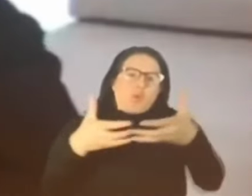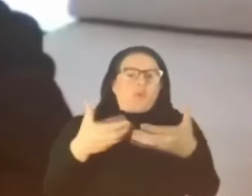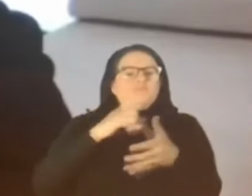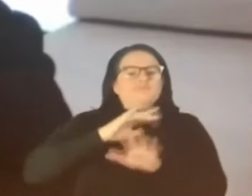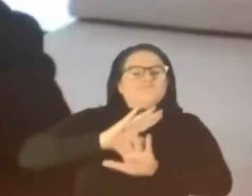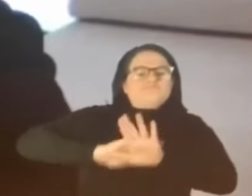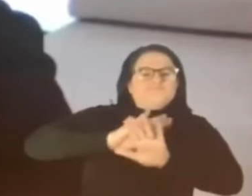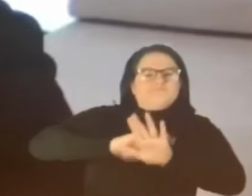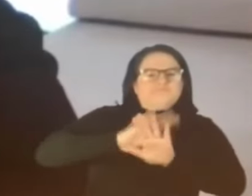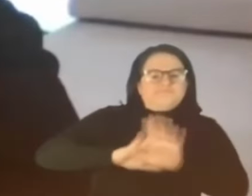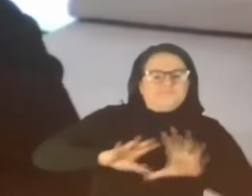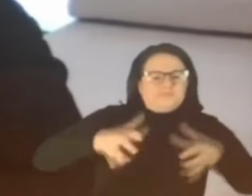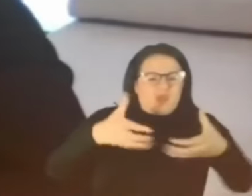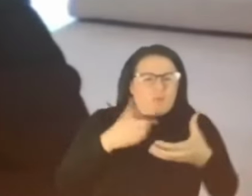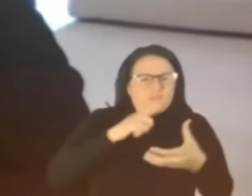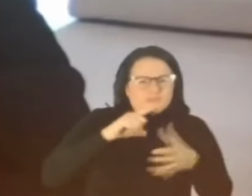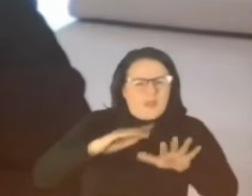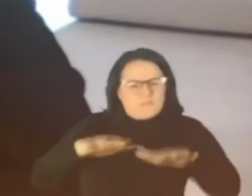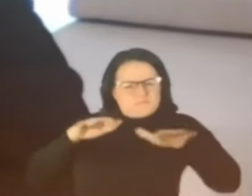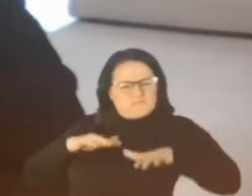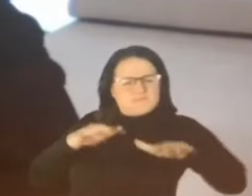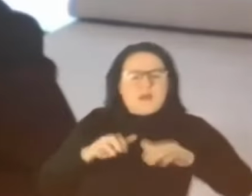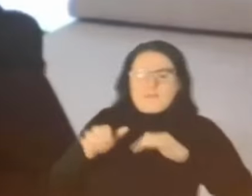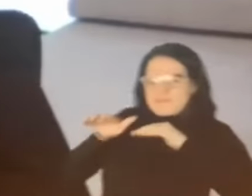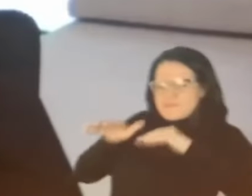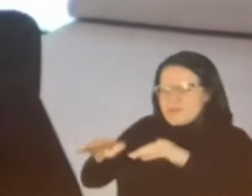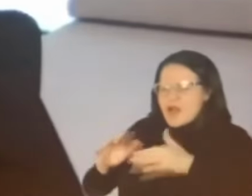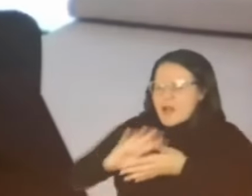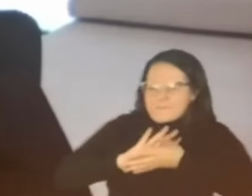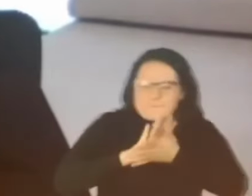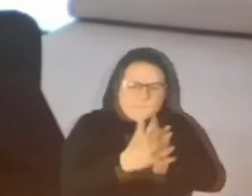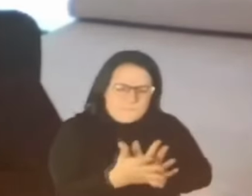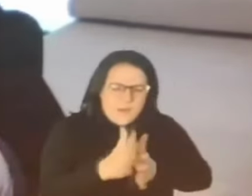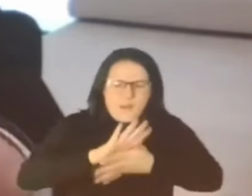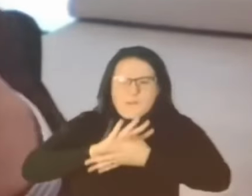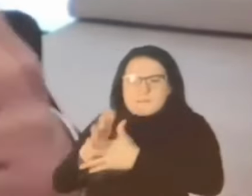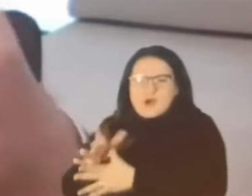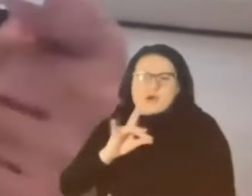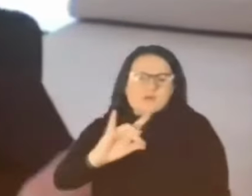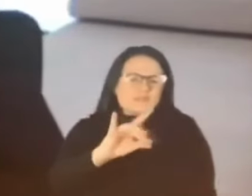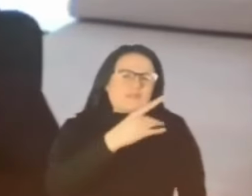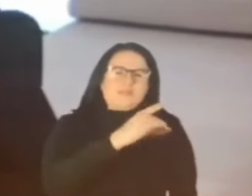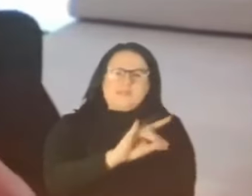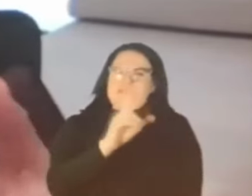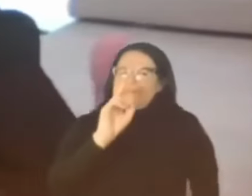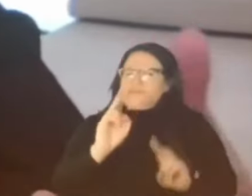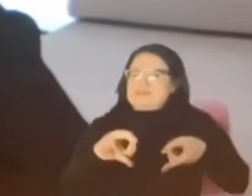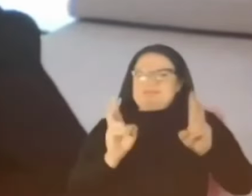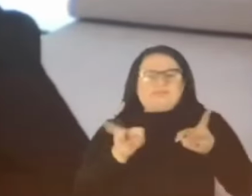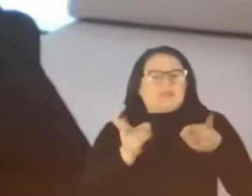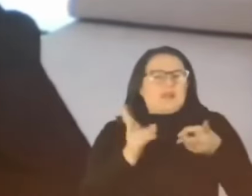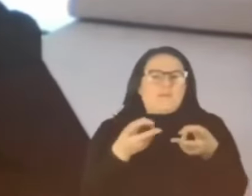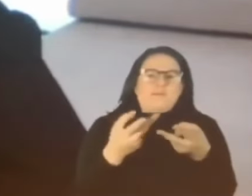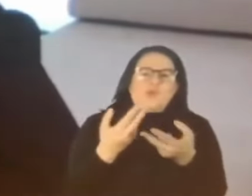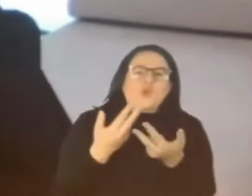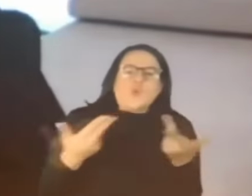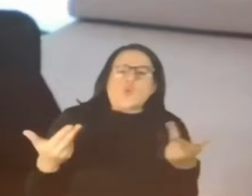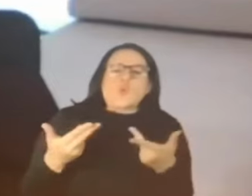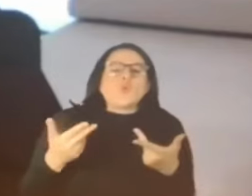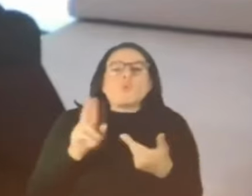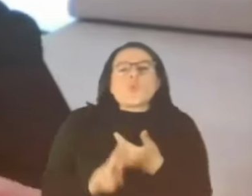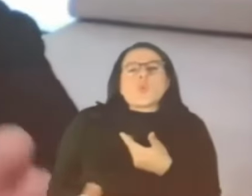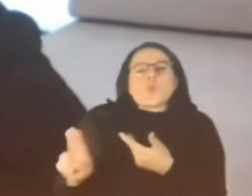ideologicamente formados para atacar e destruir o adversário, utilizando-se para isso de instrumento jurídico,